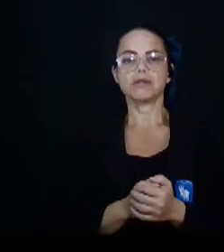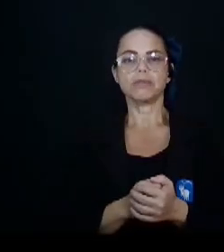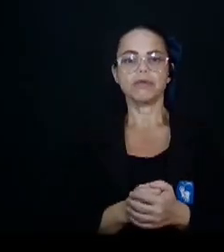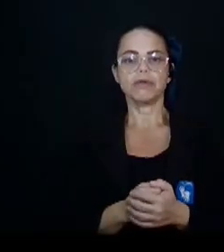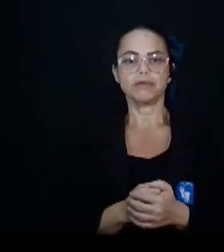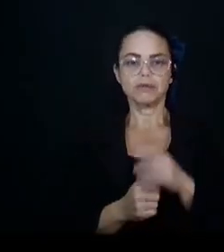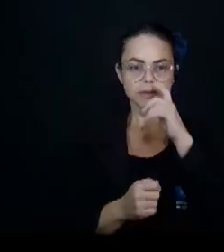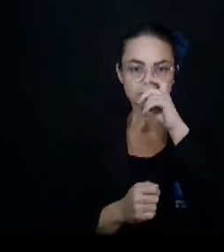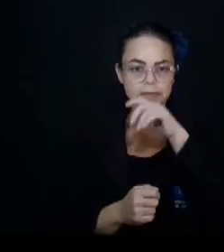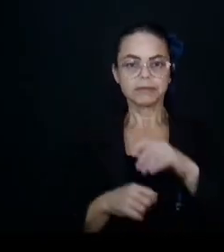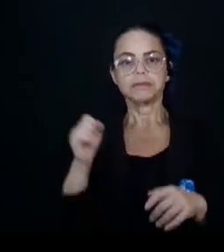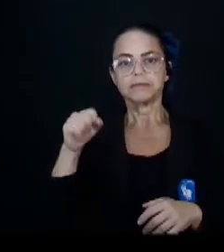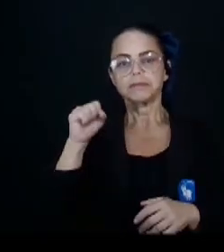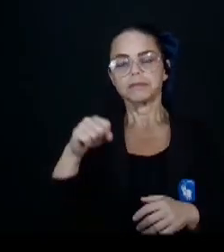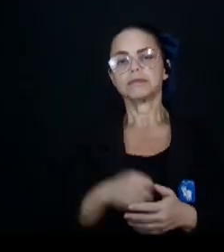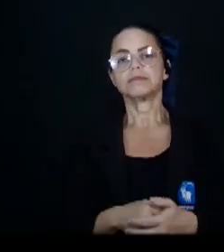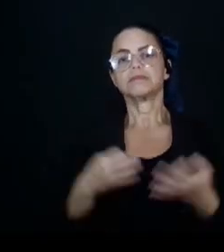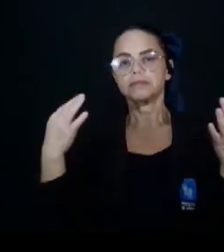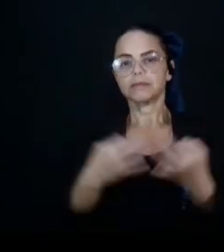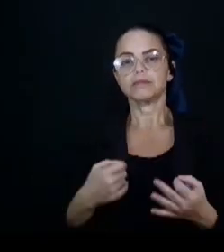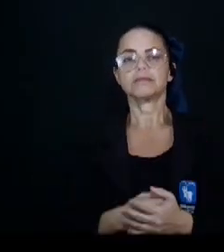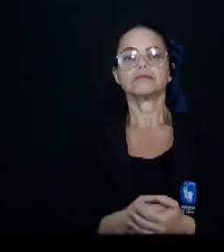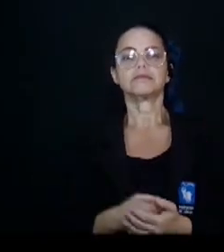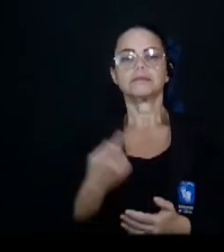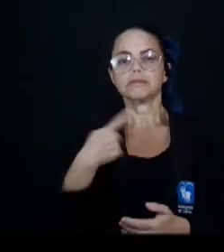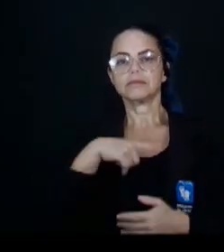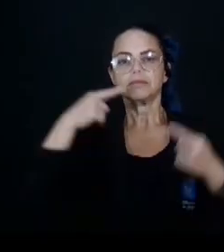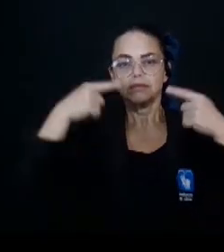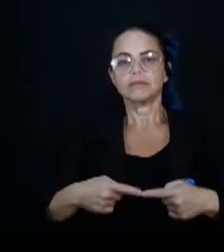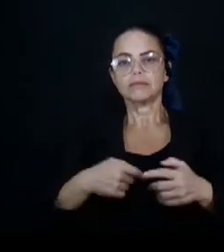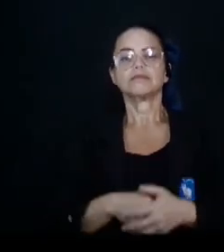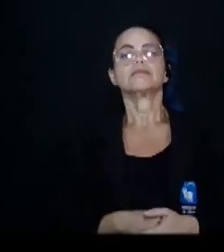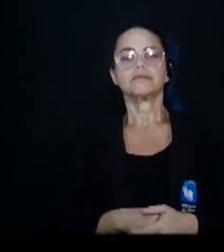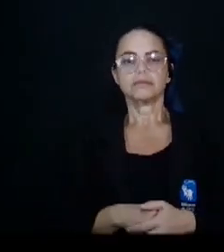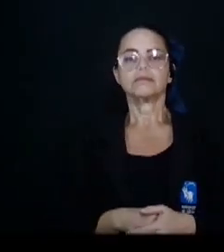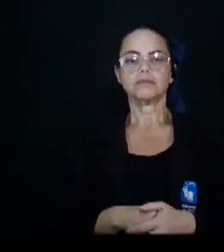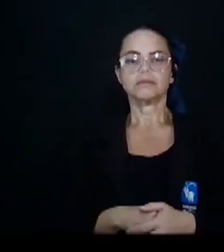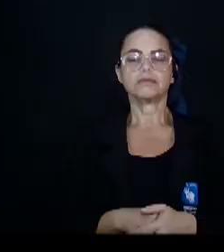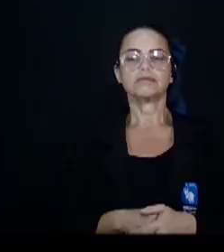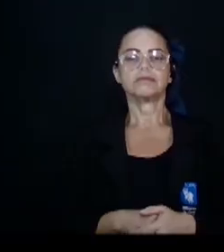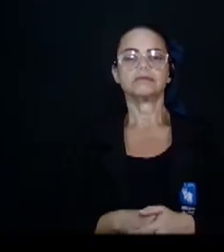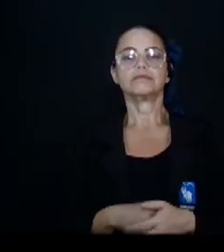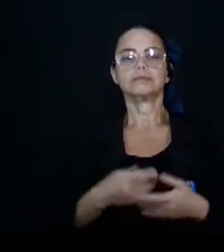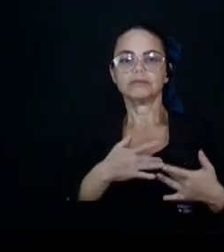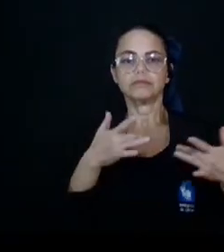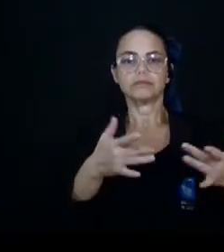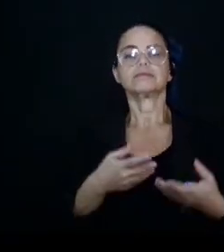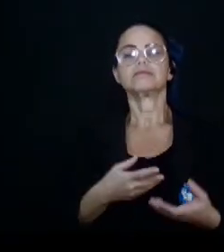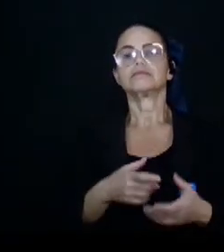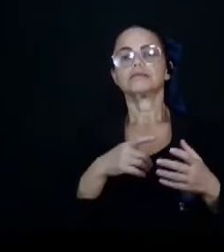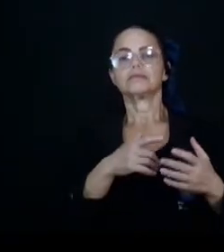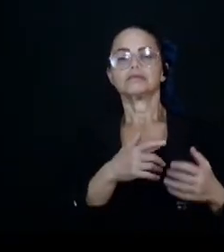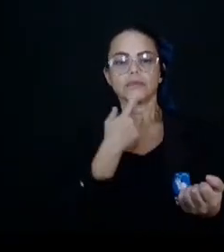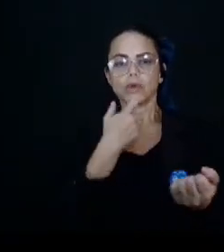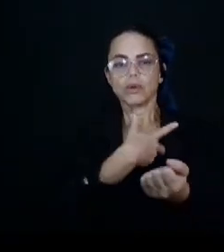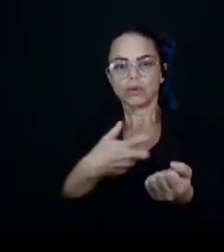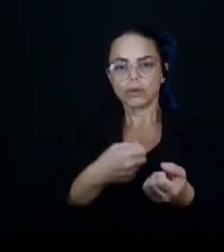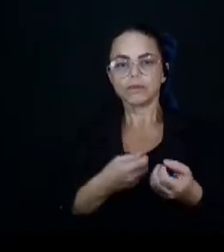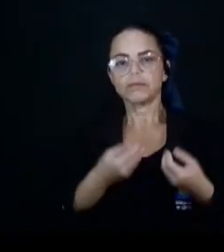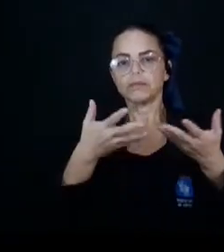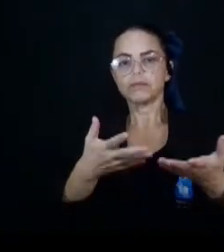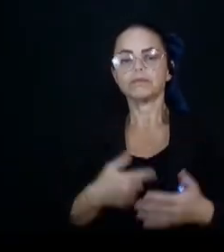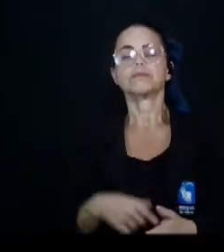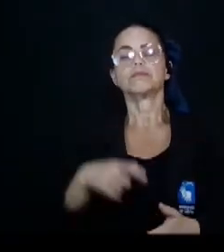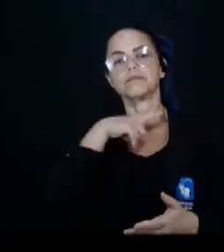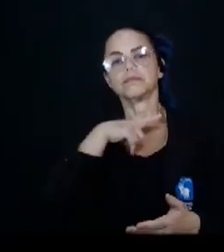sim, com certeza, o nosso desafio é com doações de sangue. Então, como você bem falou, a gente tem alguns períodos do